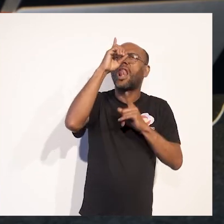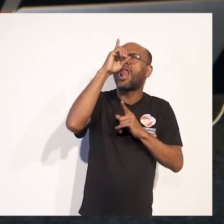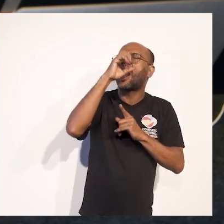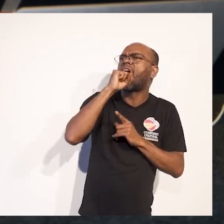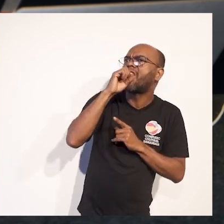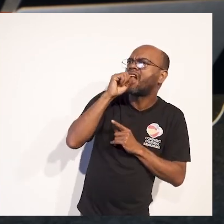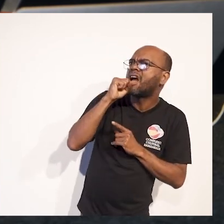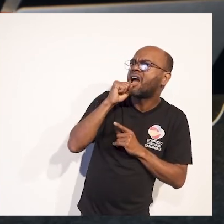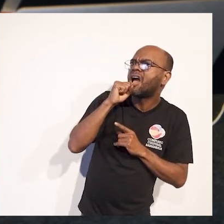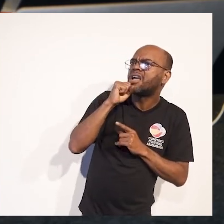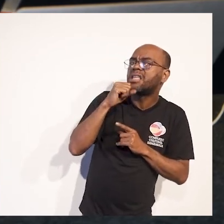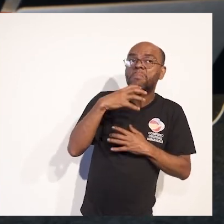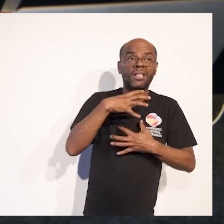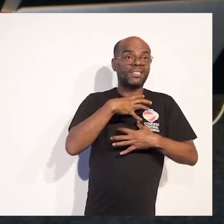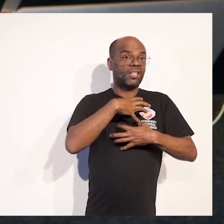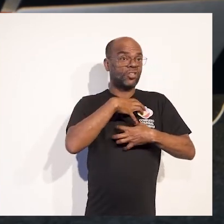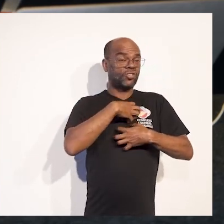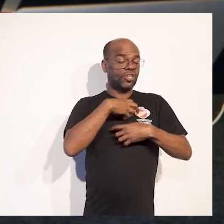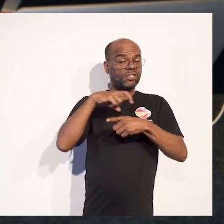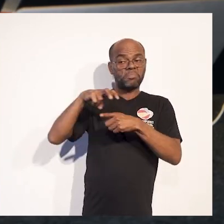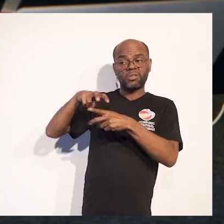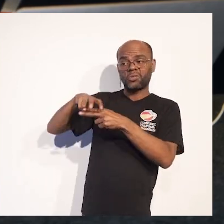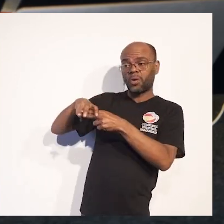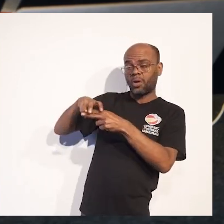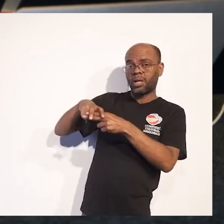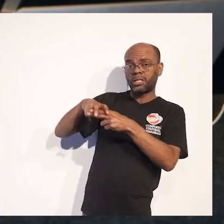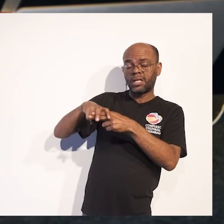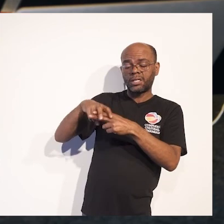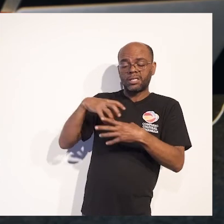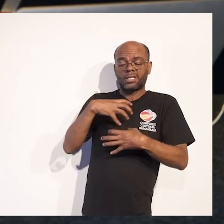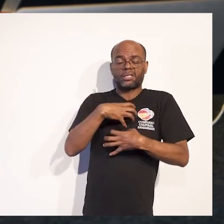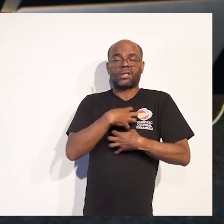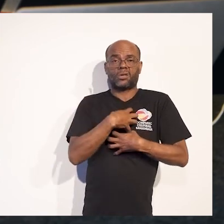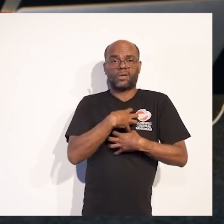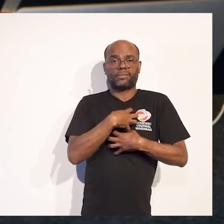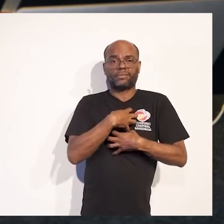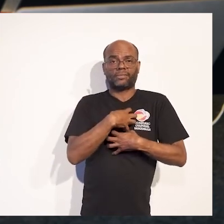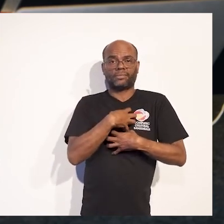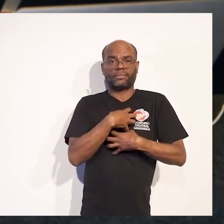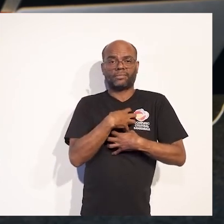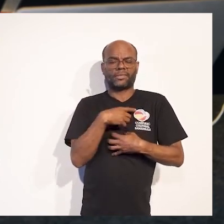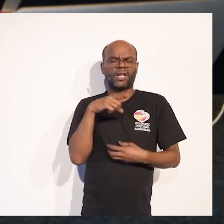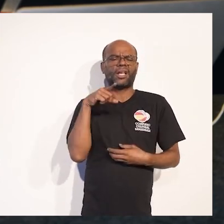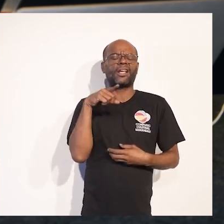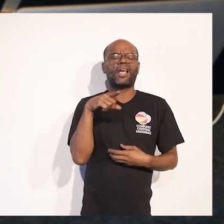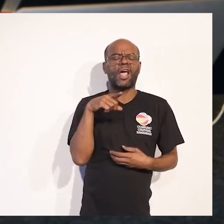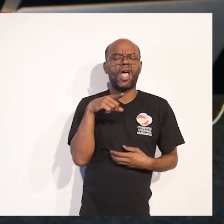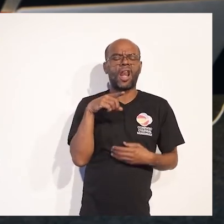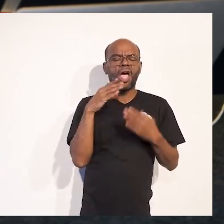alaranjada, para dar essa sensação para a plateia que está assistindo de que